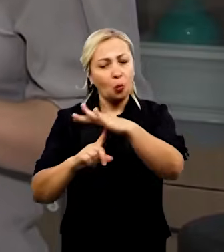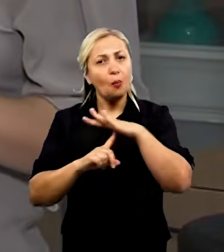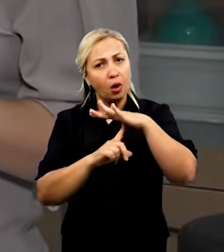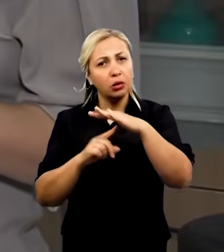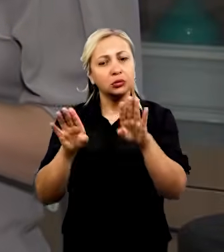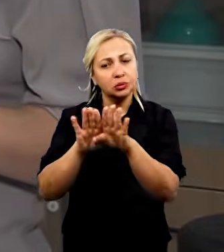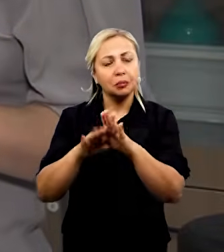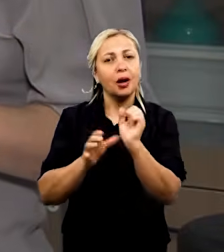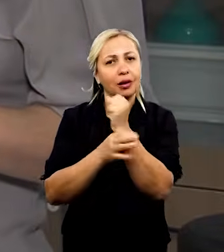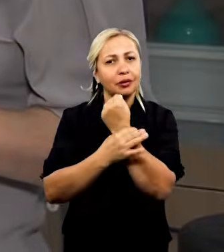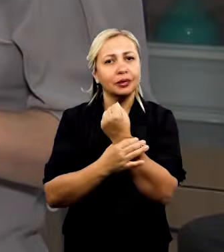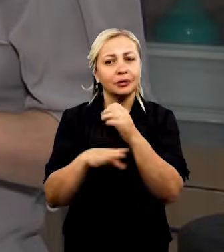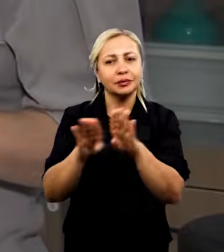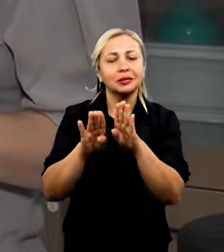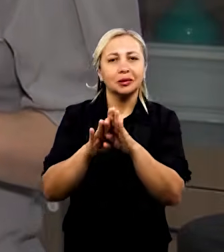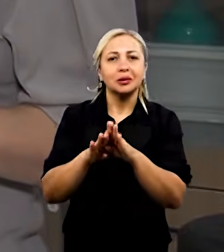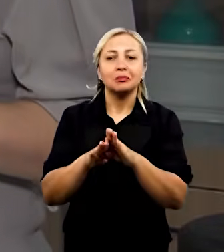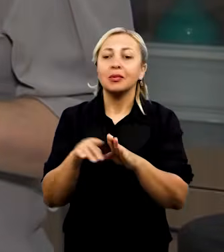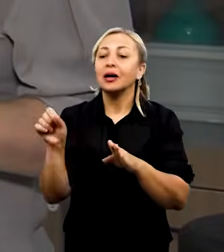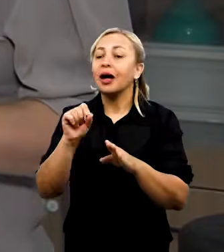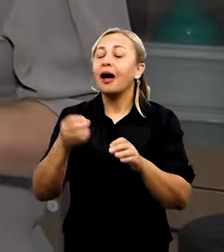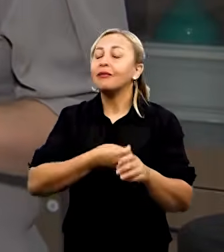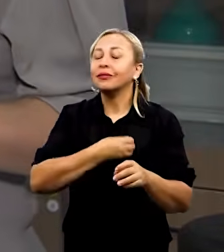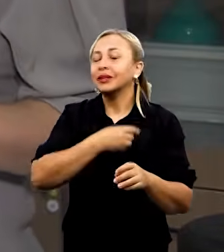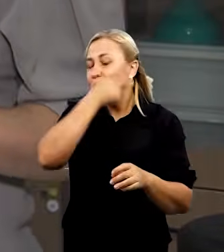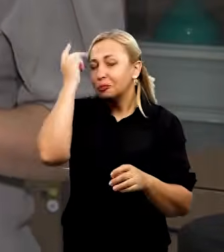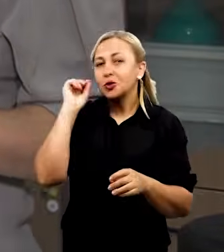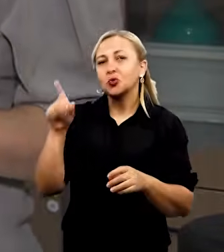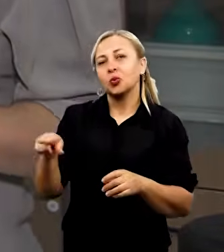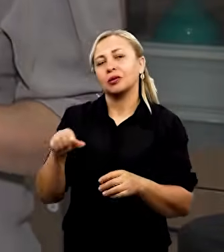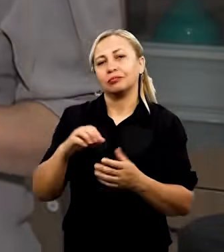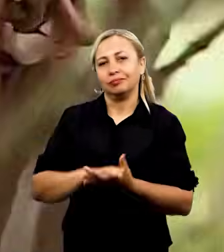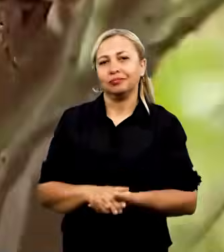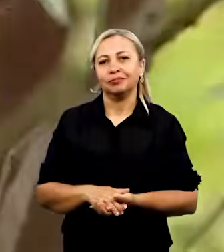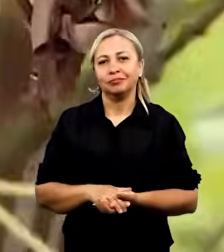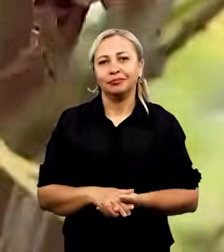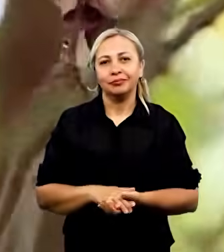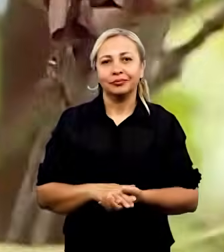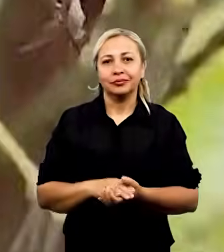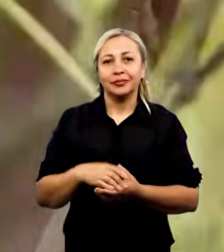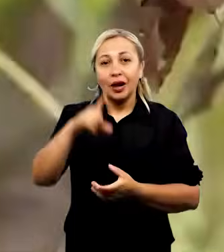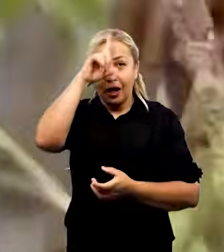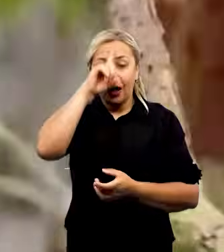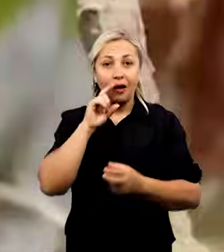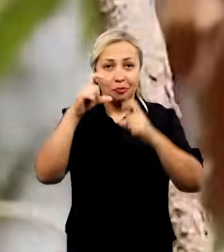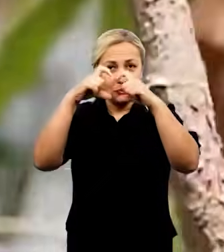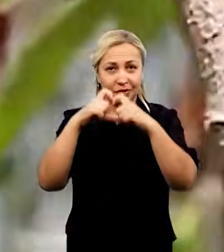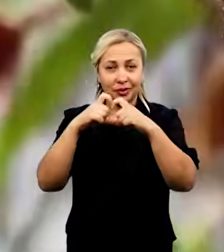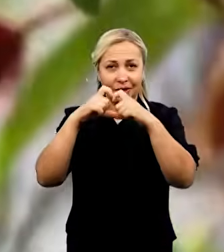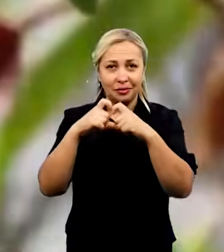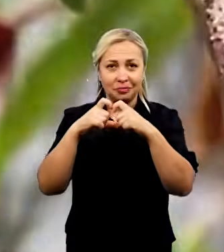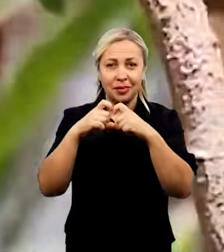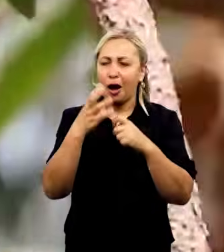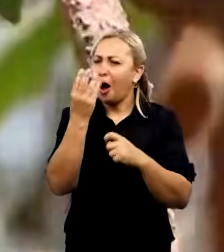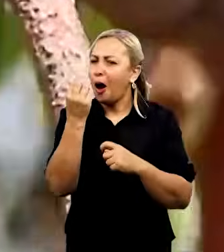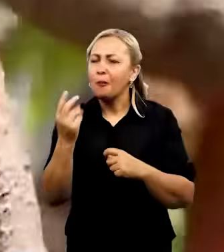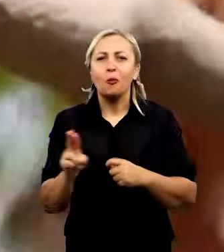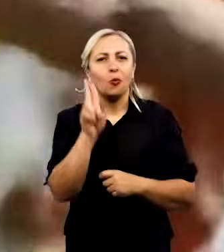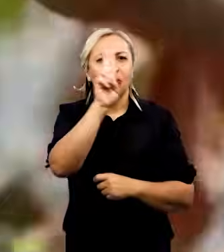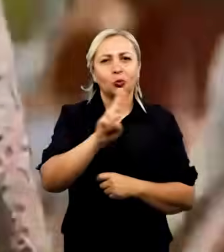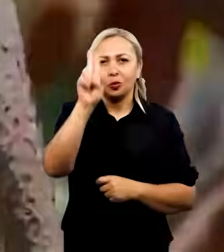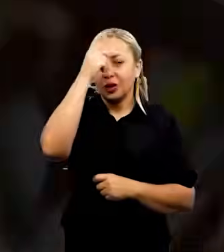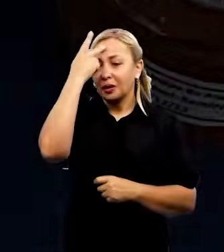o meio ambiente e também garantam a subsistência de quem reside nessas regiões. A mangaba, fruto da mangabeira, é